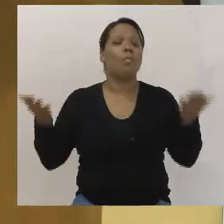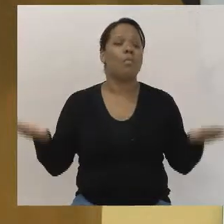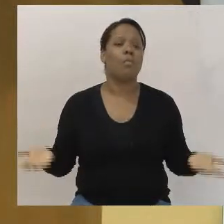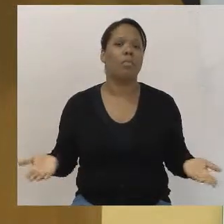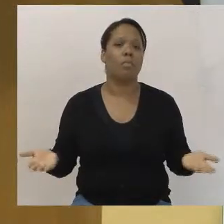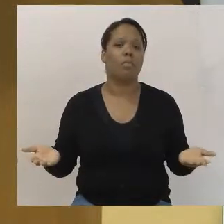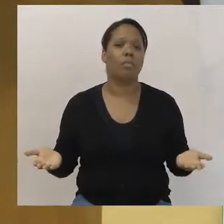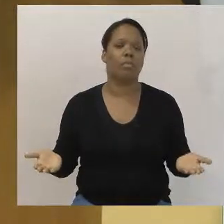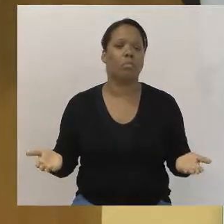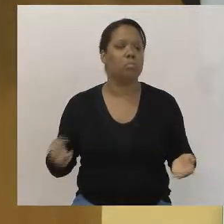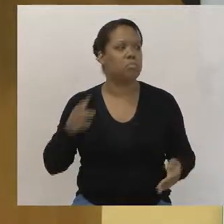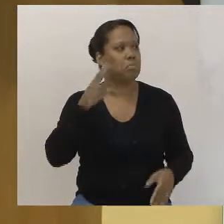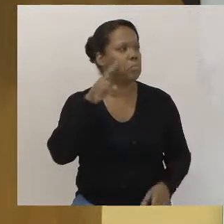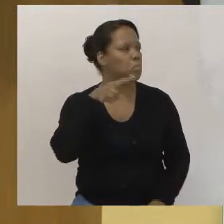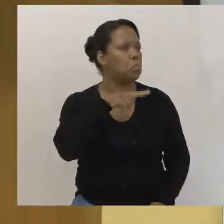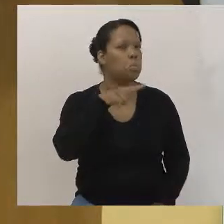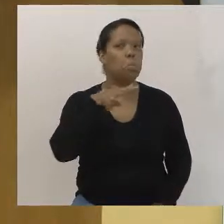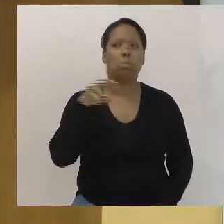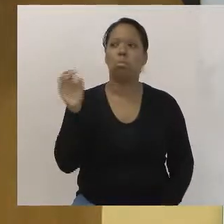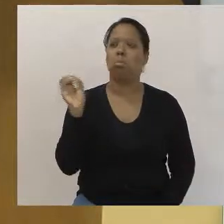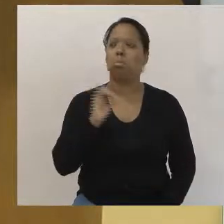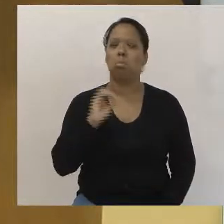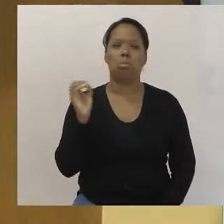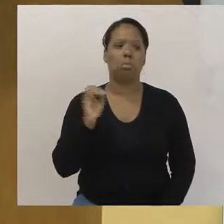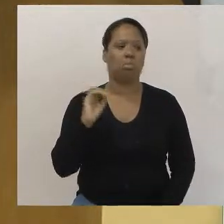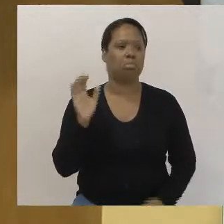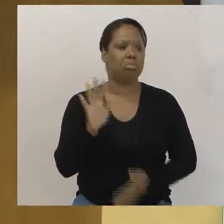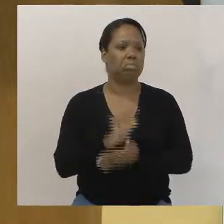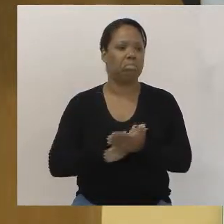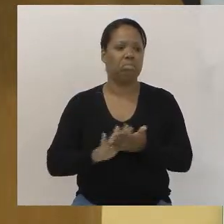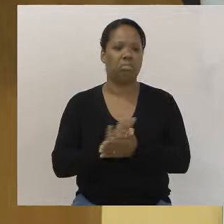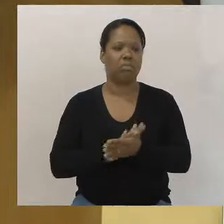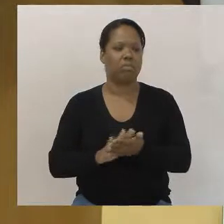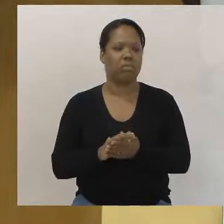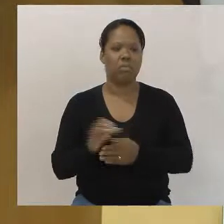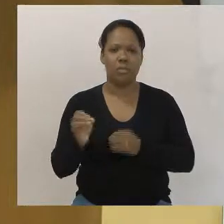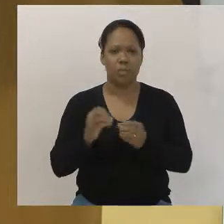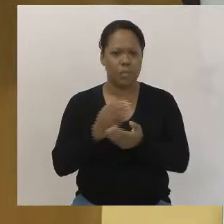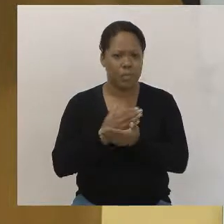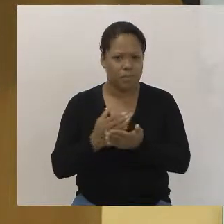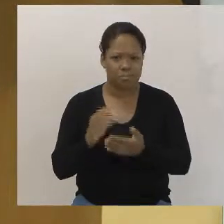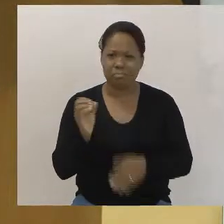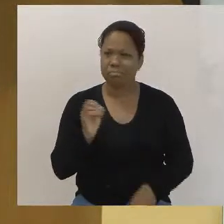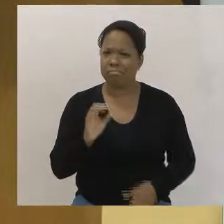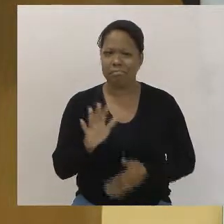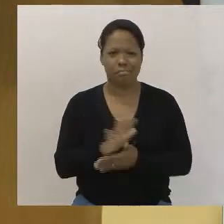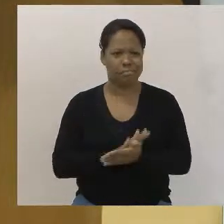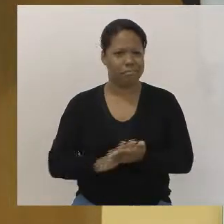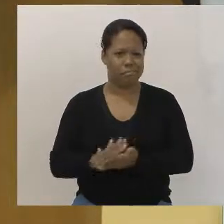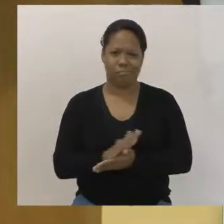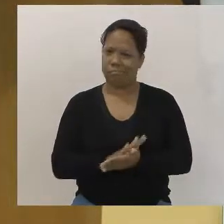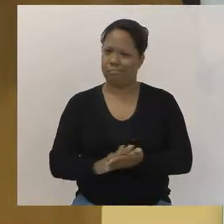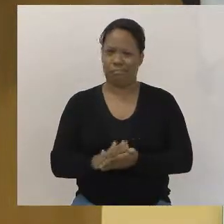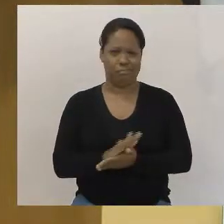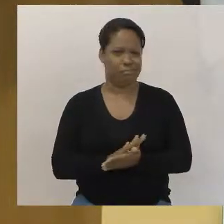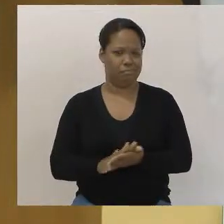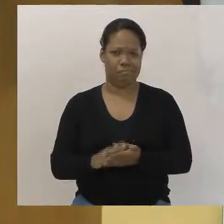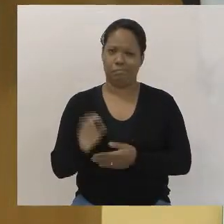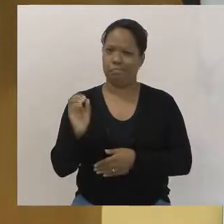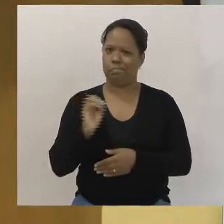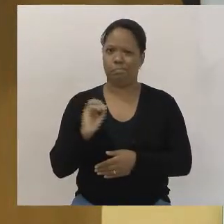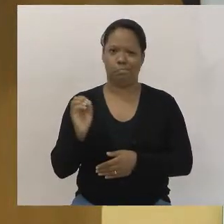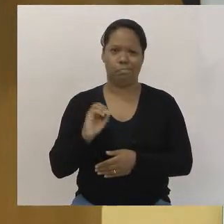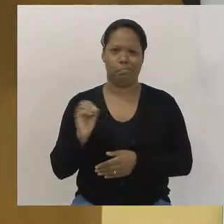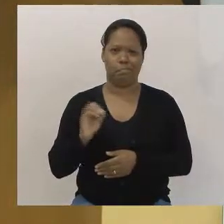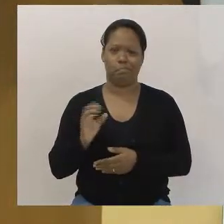passamos por allyn e não vemos nada não vemos sinal de que a obra se inicie e não foi realizada